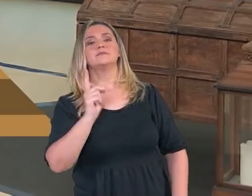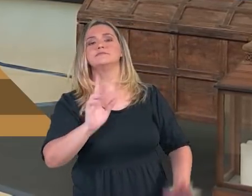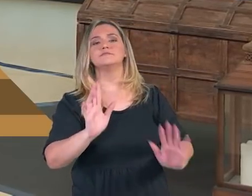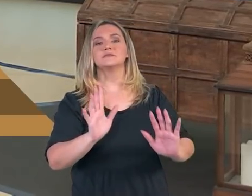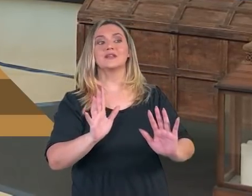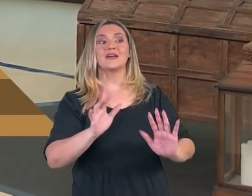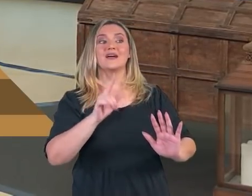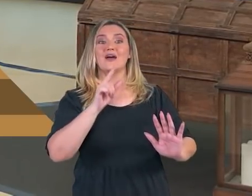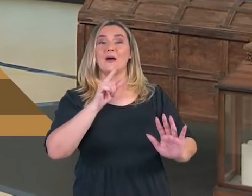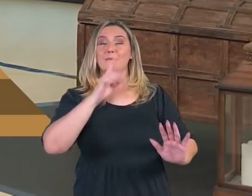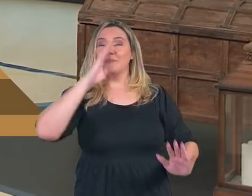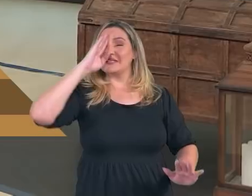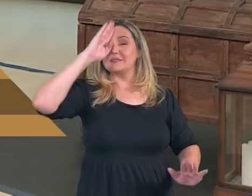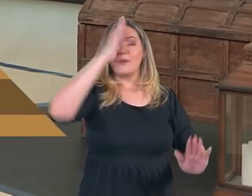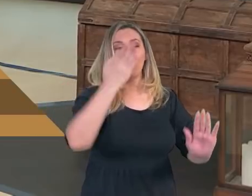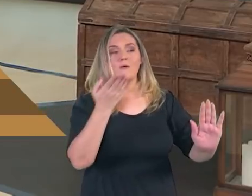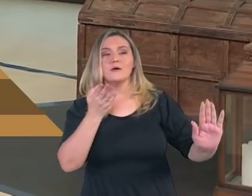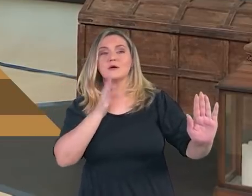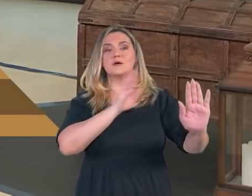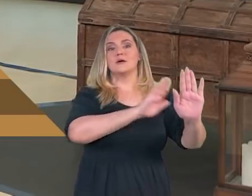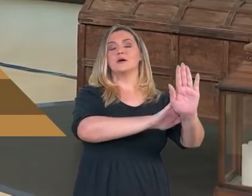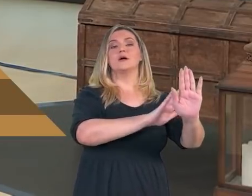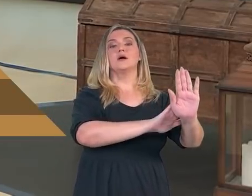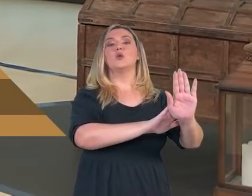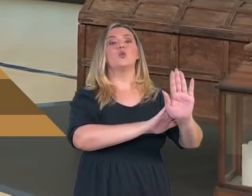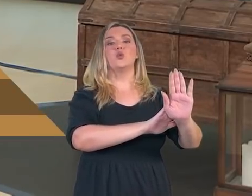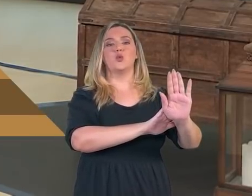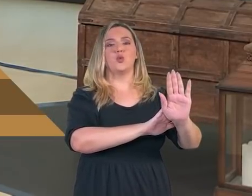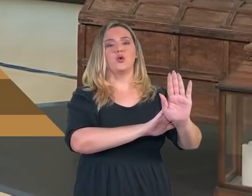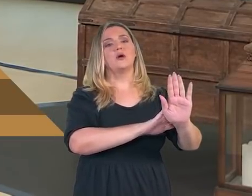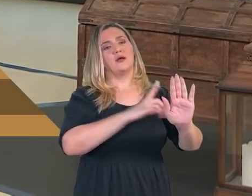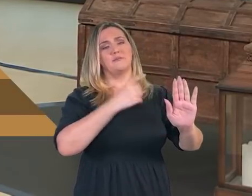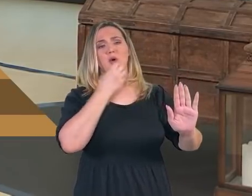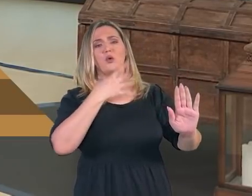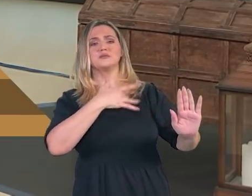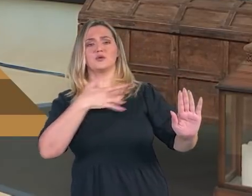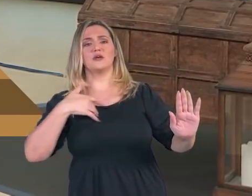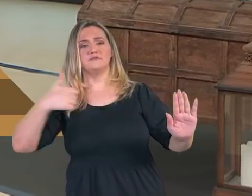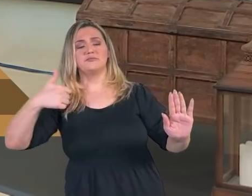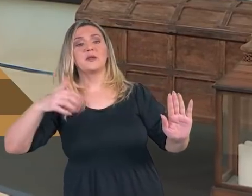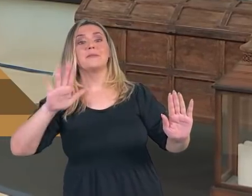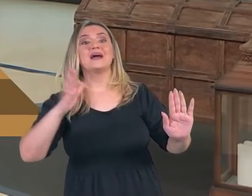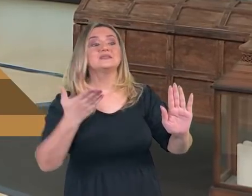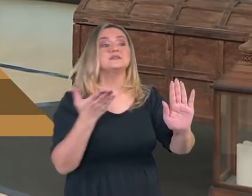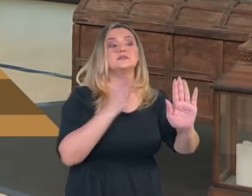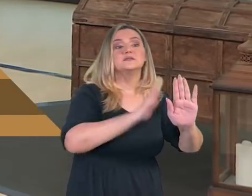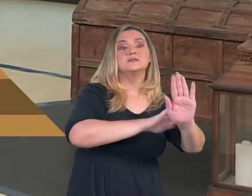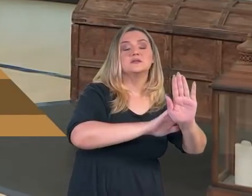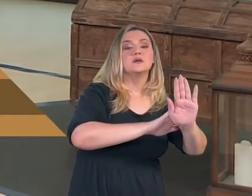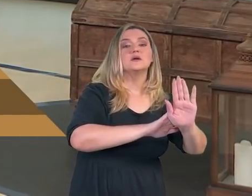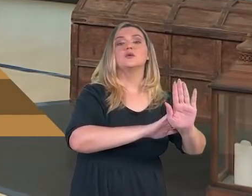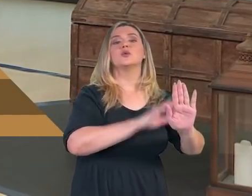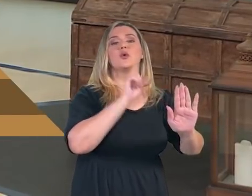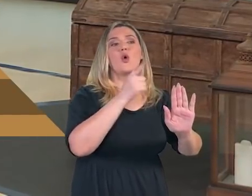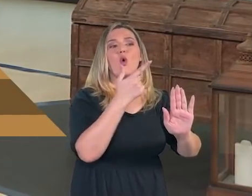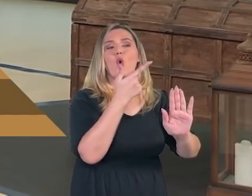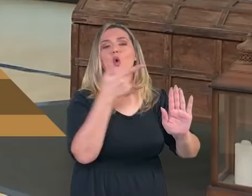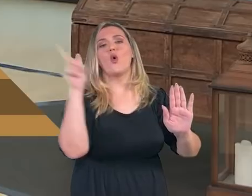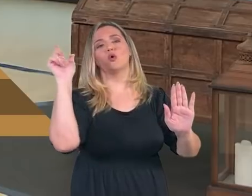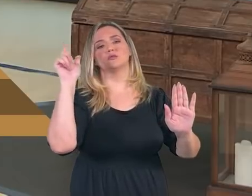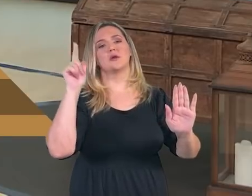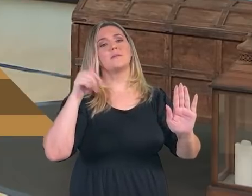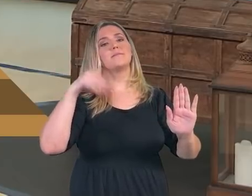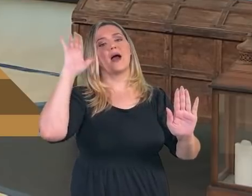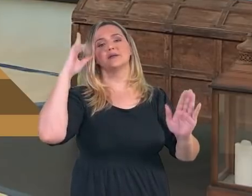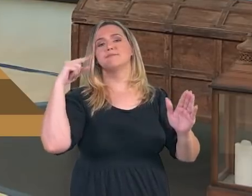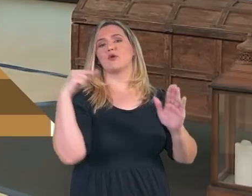era necessariamente o viver saudável, embora isso fosse interessante a Daniel. A questão que estava envolvida ali era outra, era mais